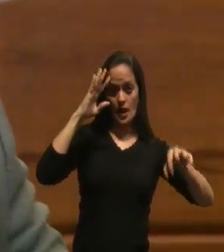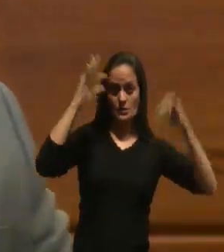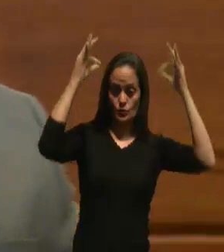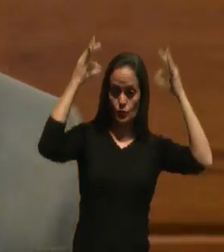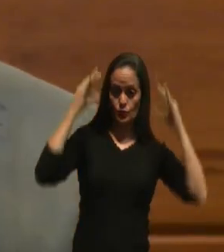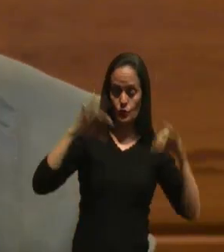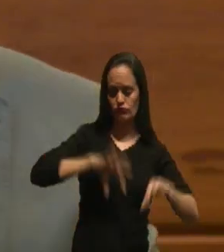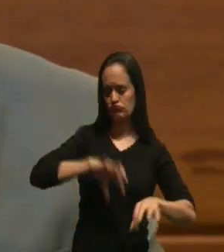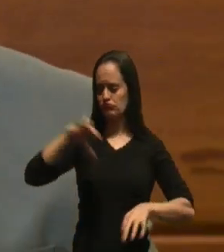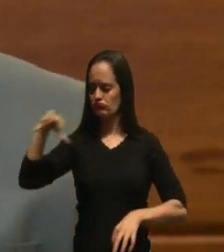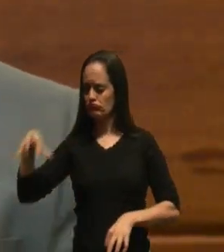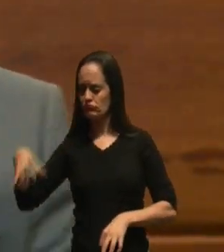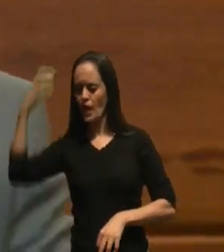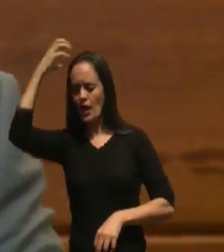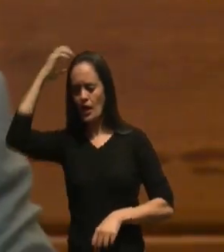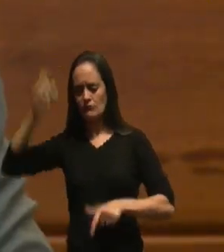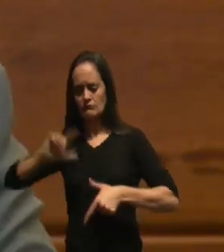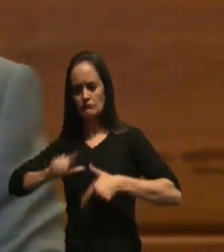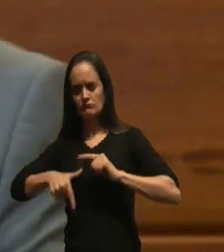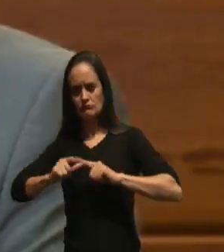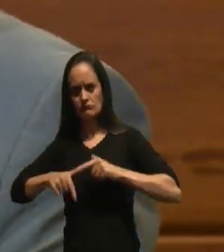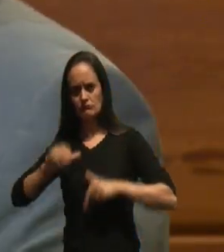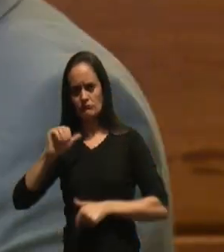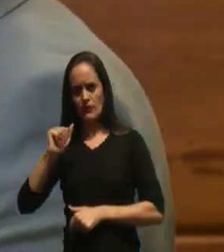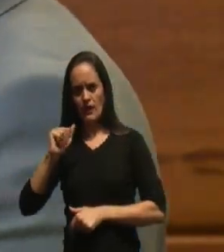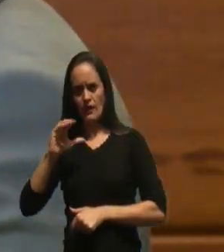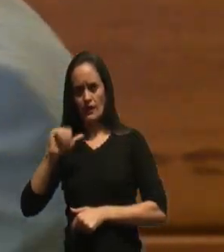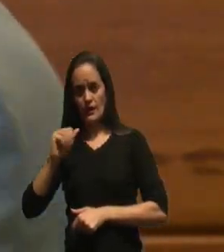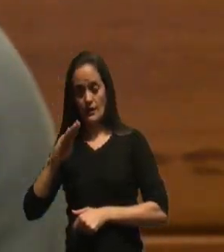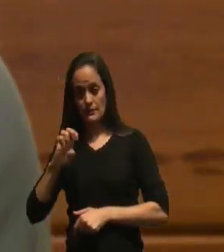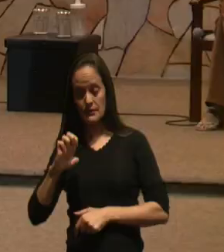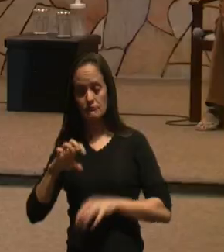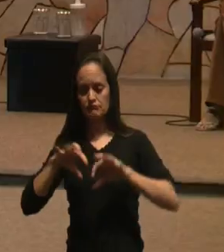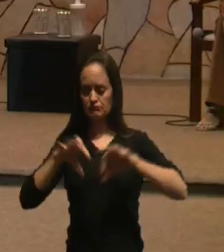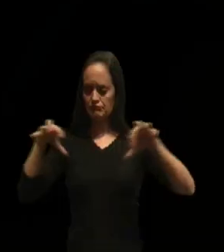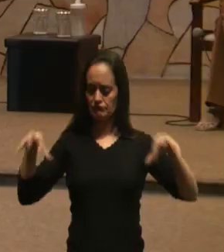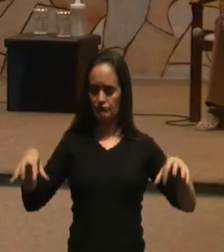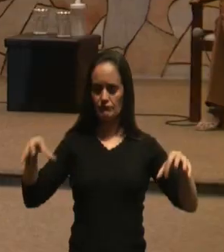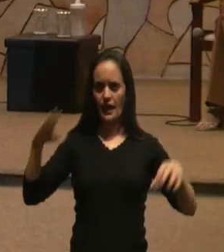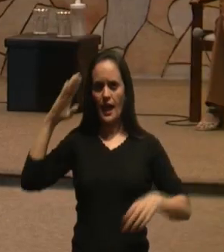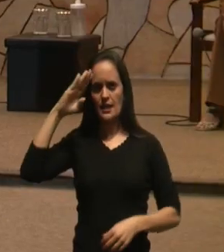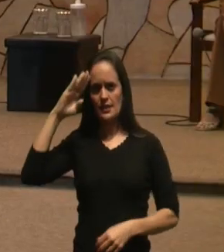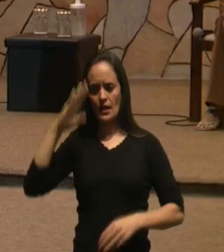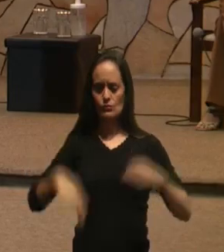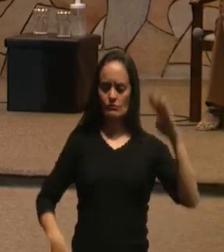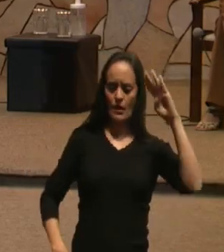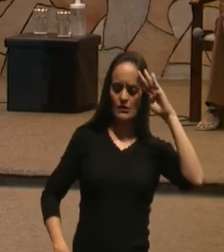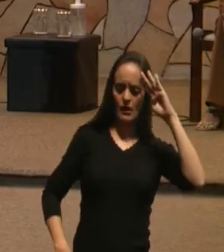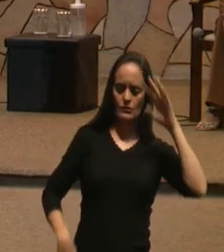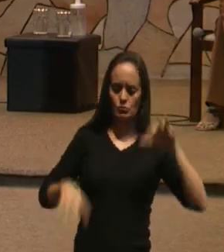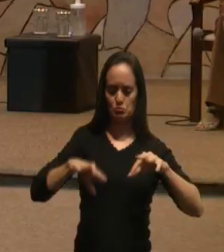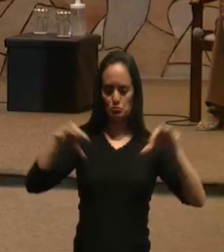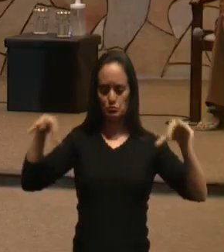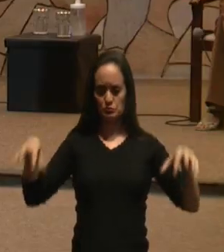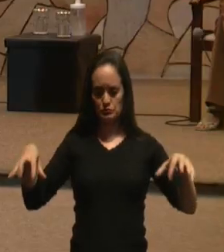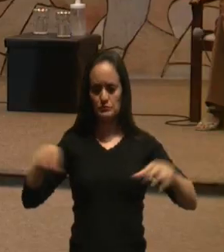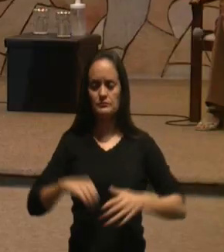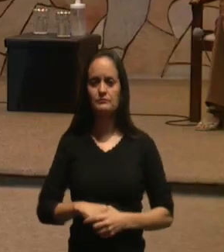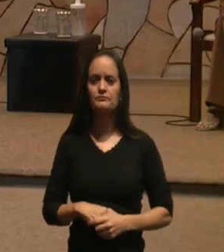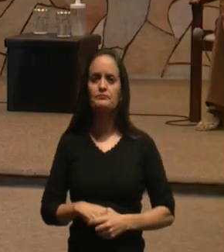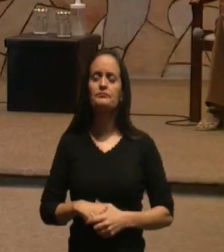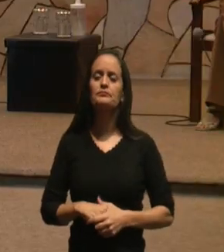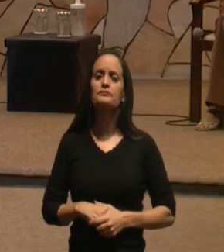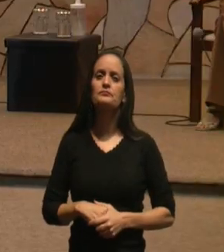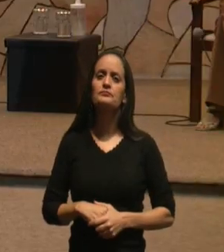outro lado o exército de Acabe, os dois reis sentados como os irmãos estão aqui, só que era em trono, eles estavam